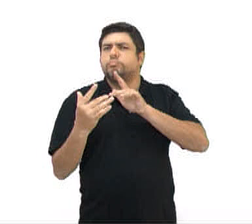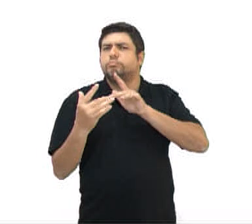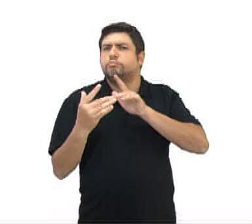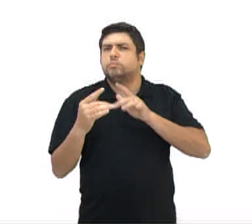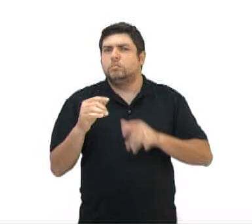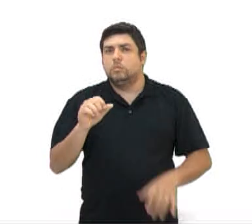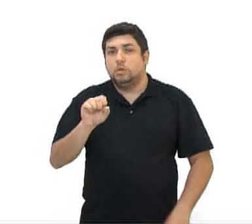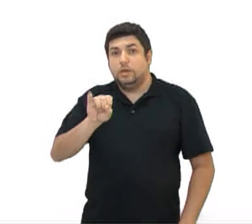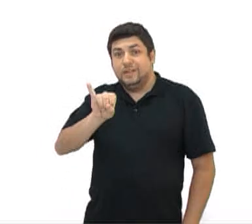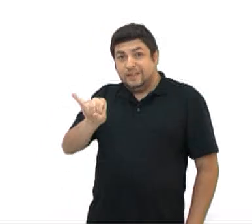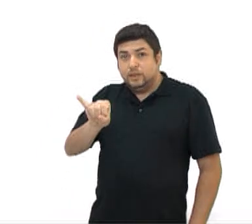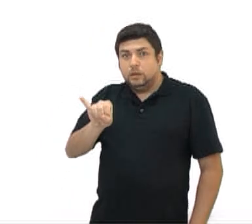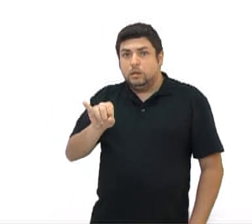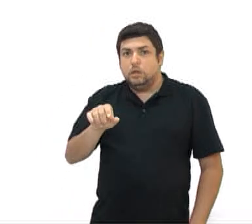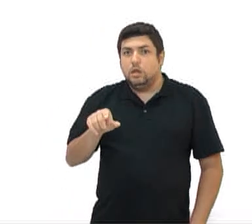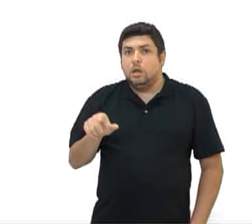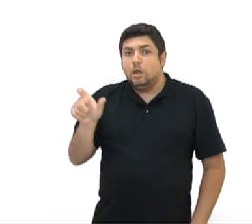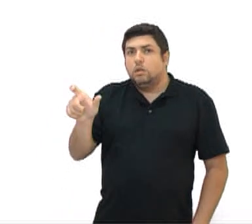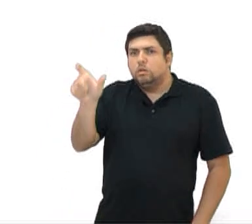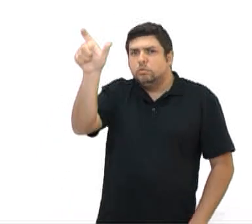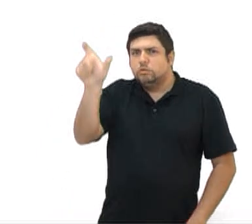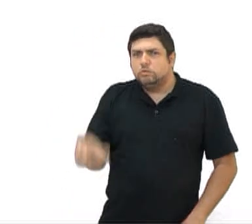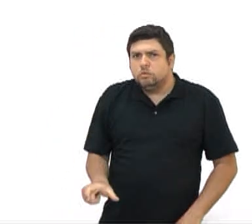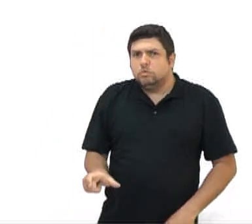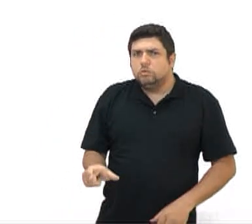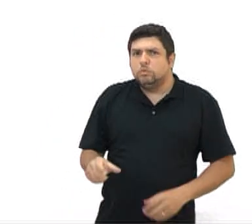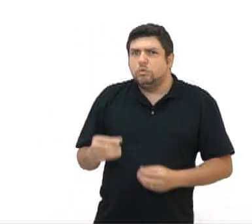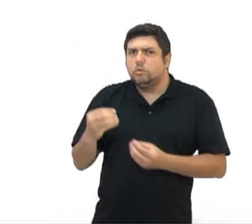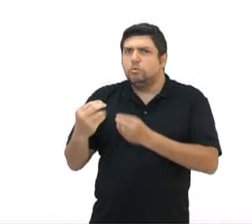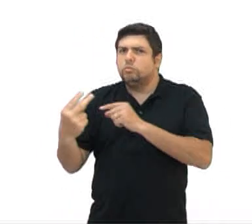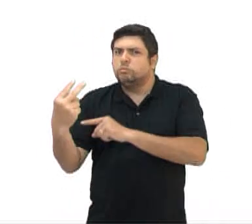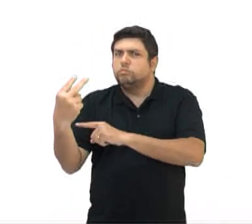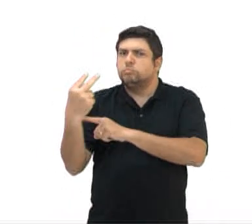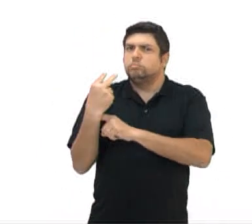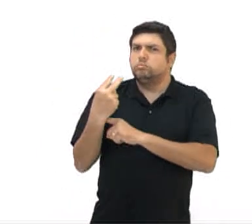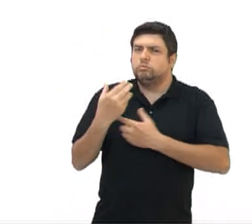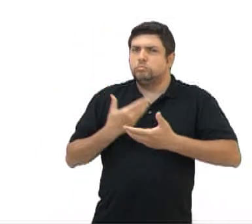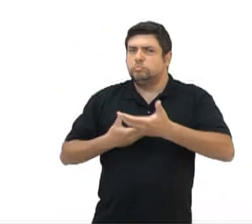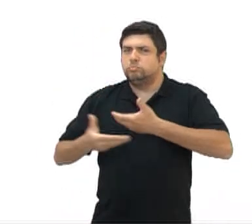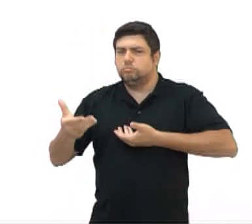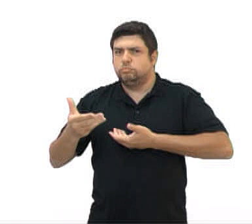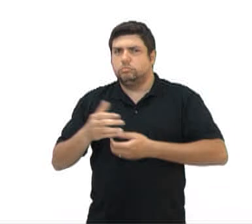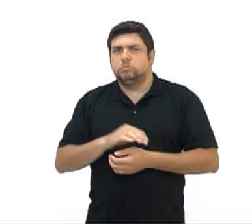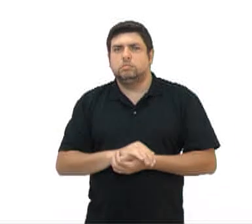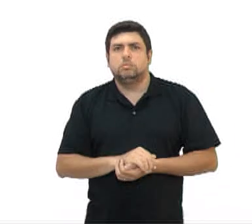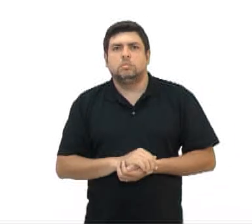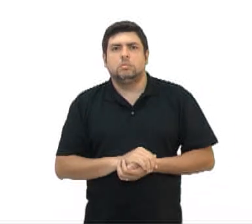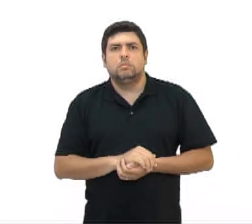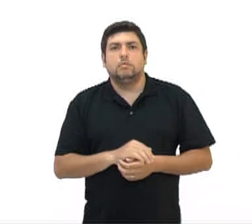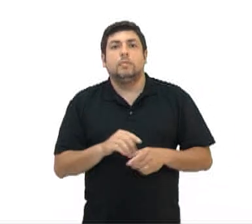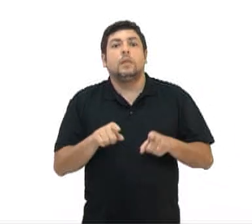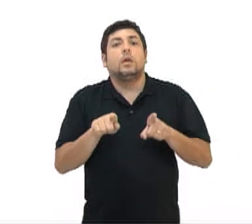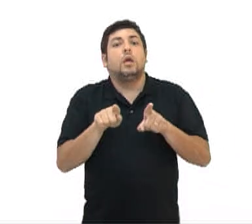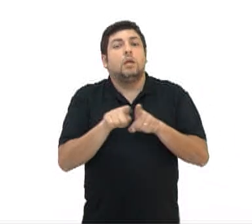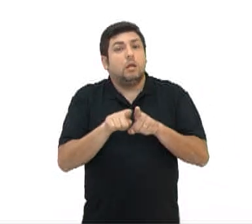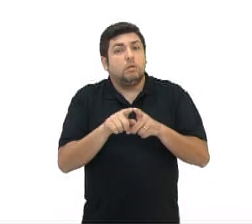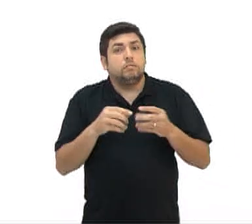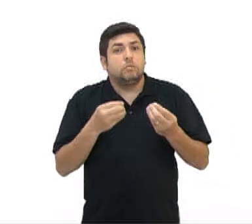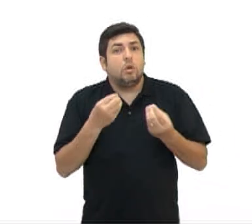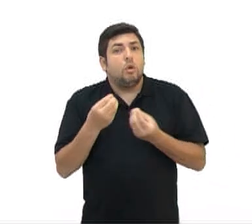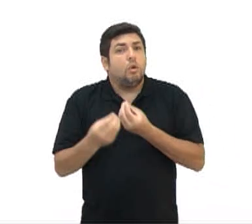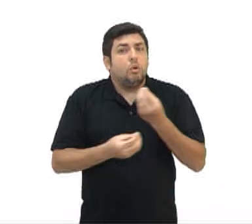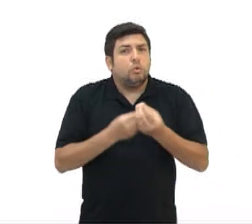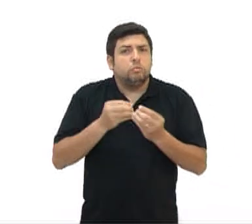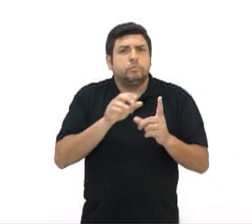as expectativas que os outros possuem em relação a ele. As técnicas de manipulação e de